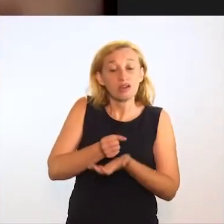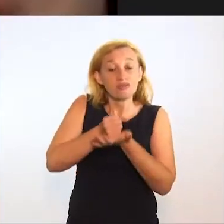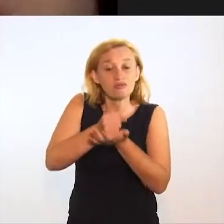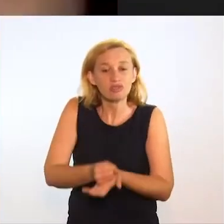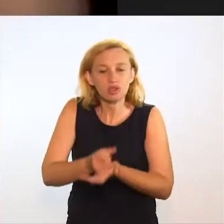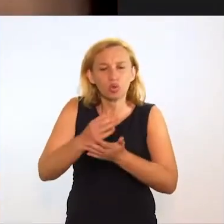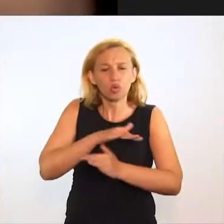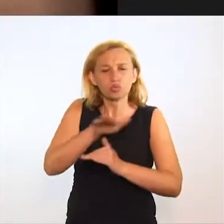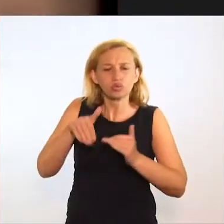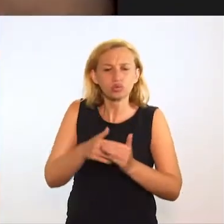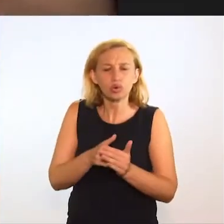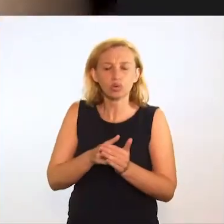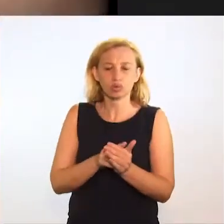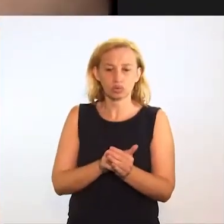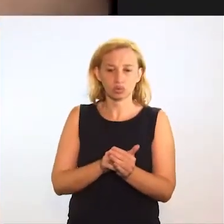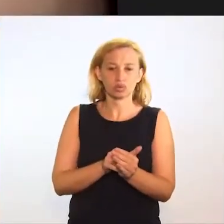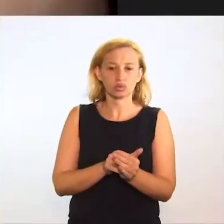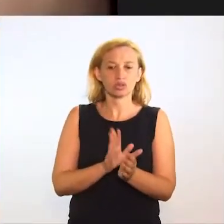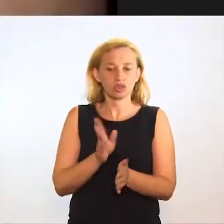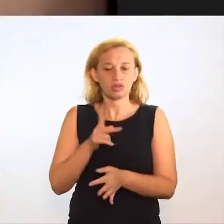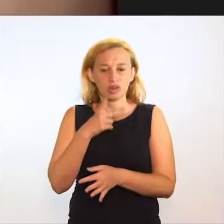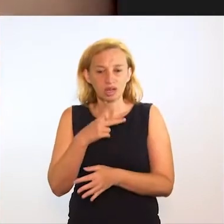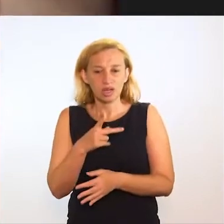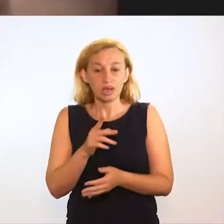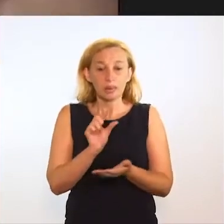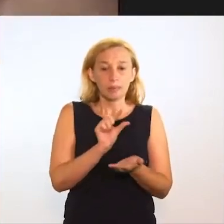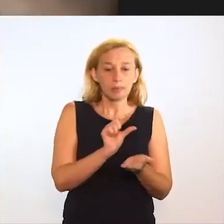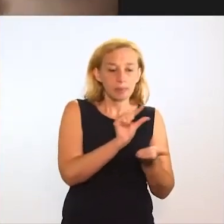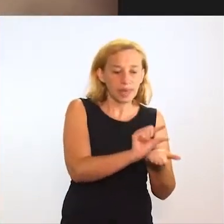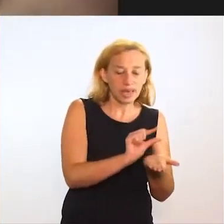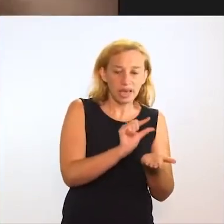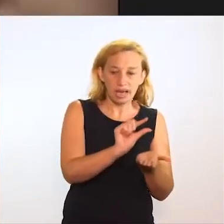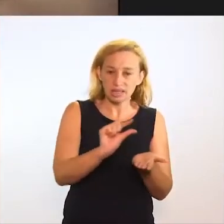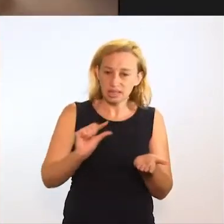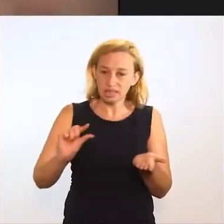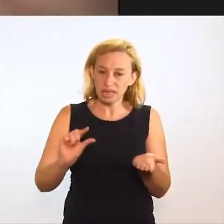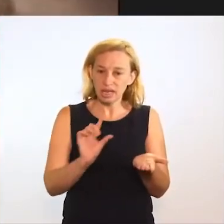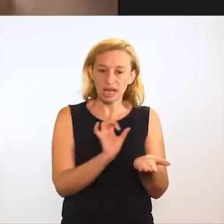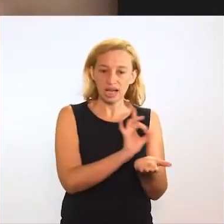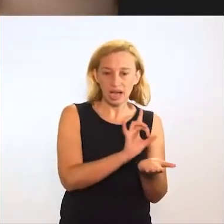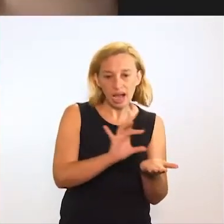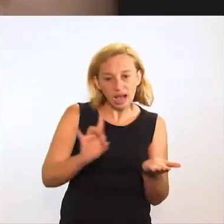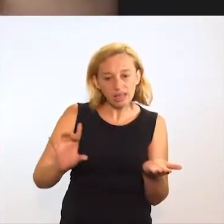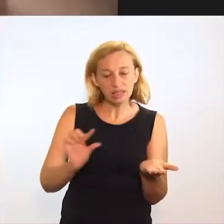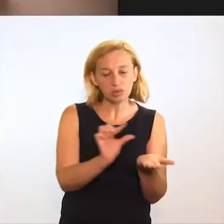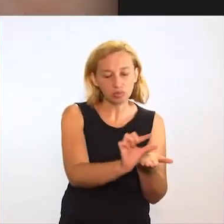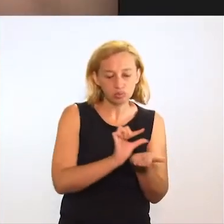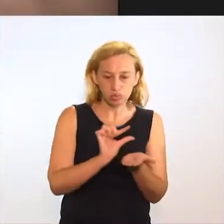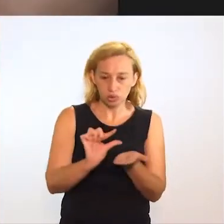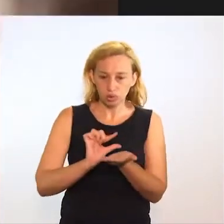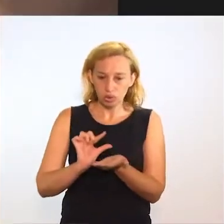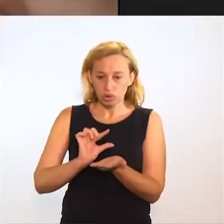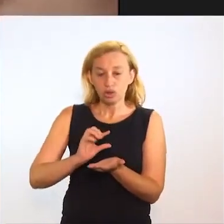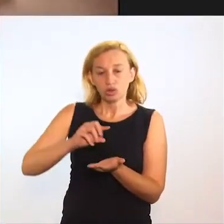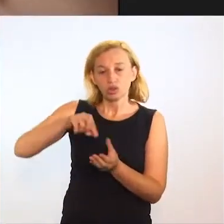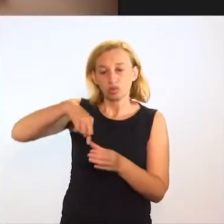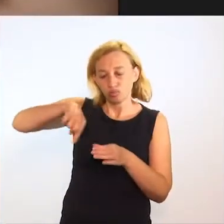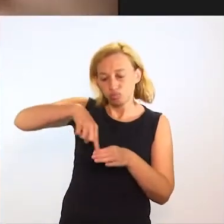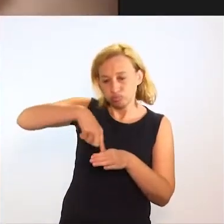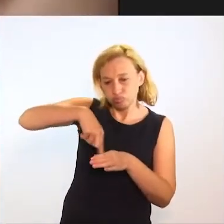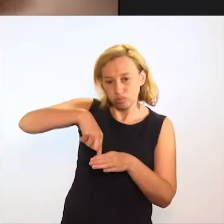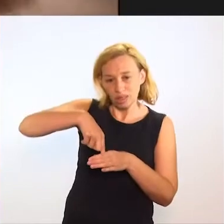estar permeada de tudo isso, como se a gente pegasse um pouquinho de cada desses ingredientes, colocasse